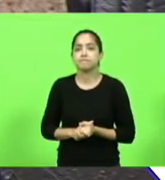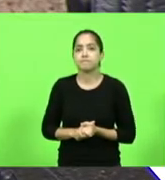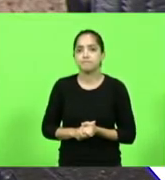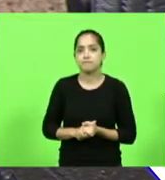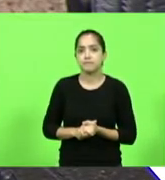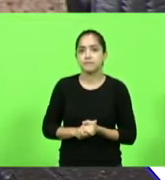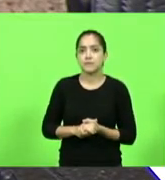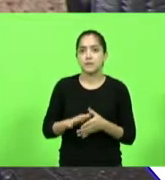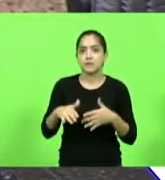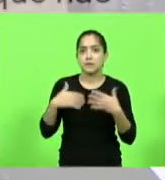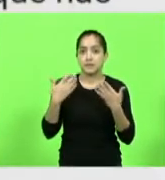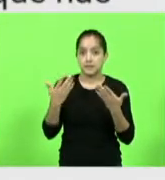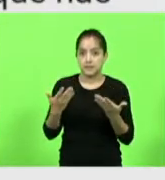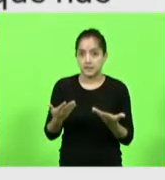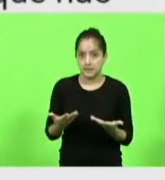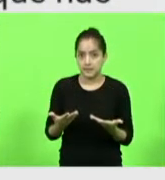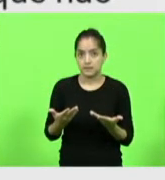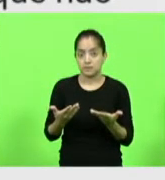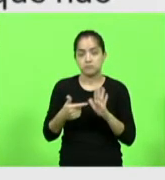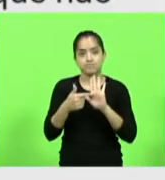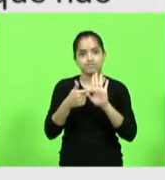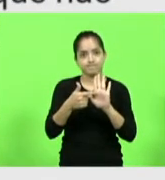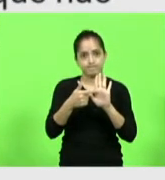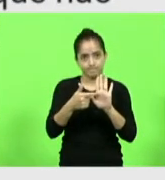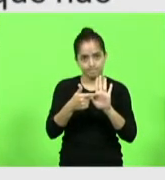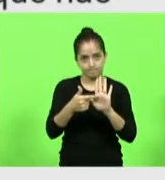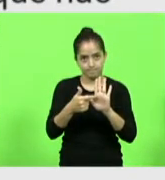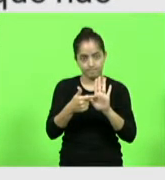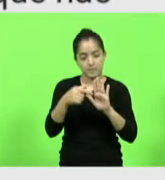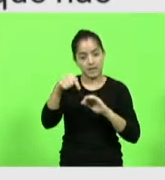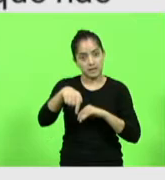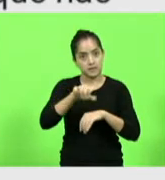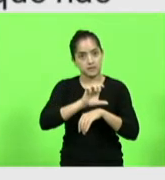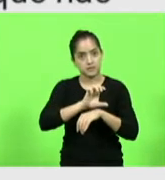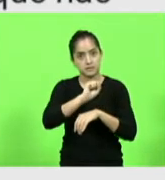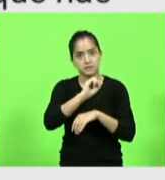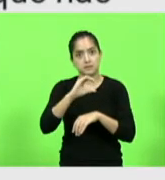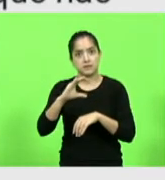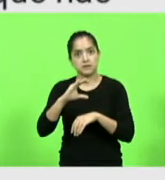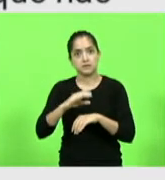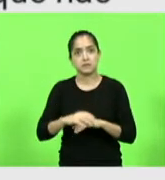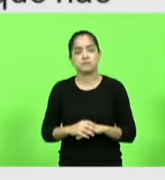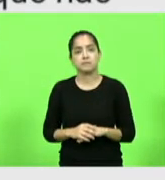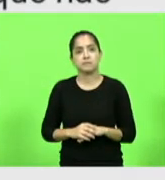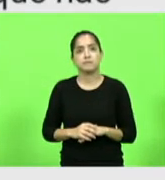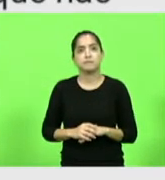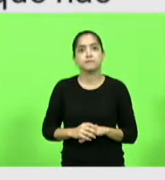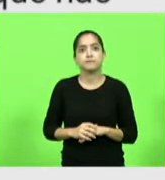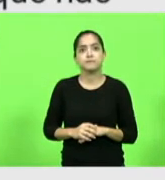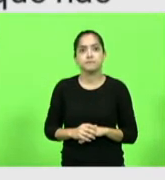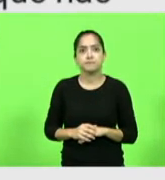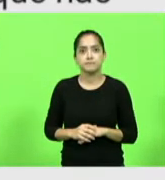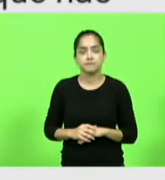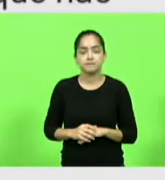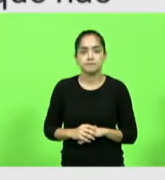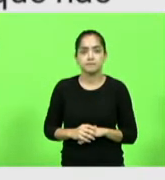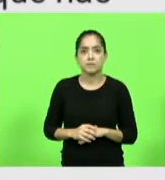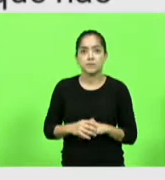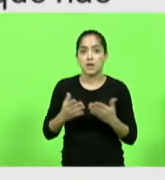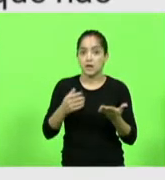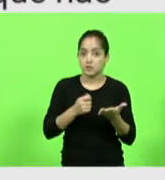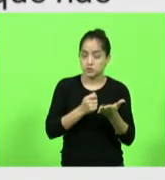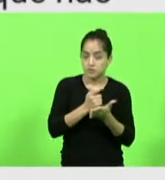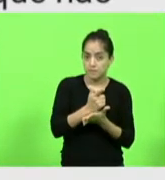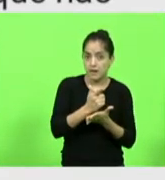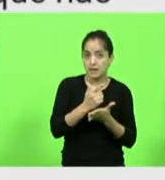aí, eu chego aqui ao nosso Estado. Chego ao assunto do nosso Estado, porque nós pagamos